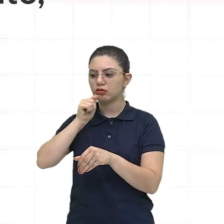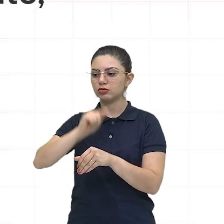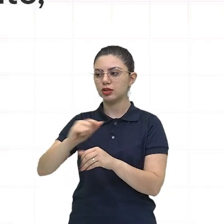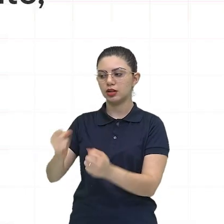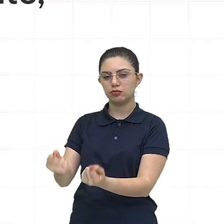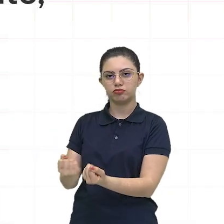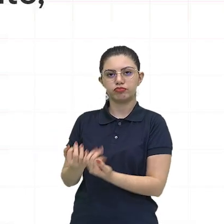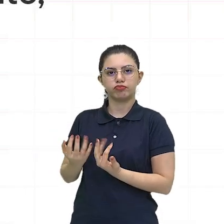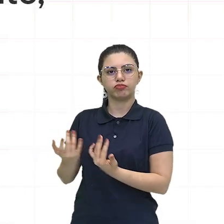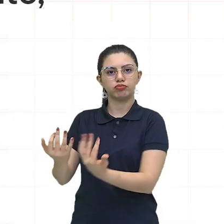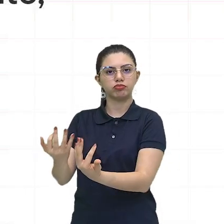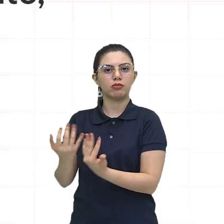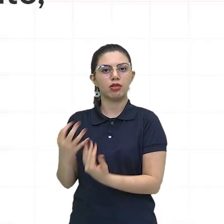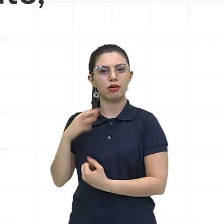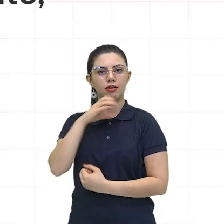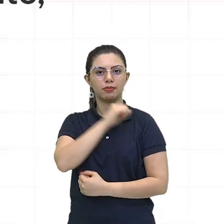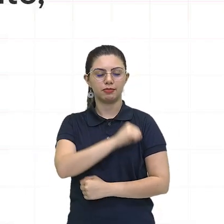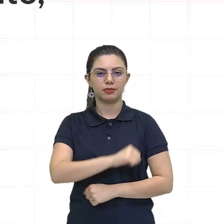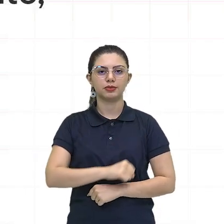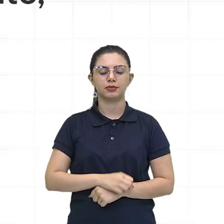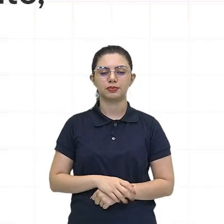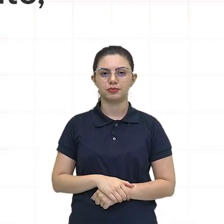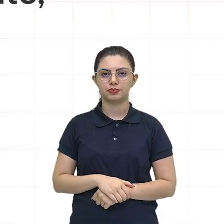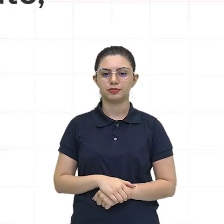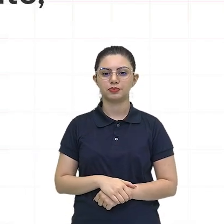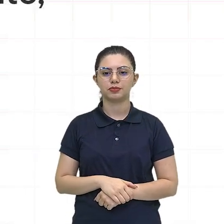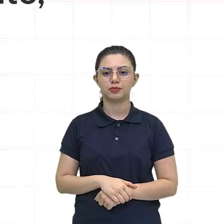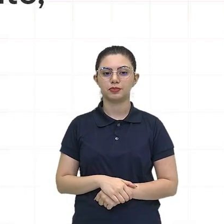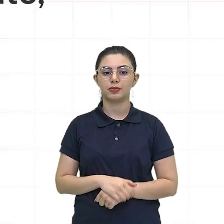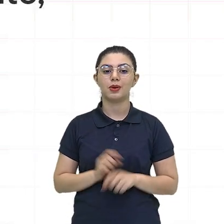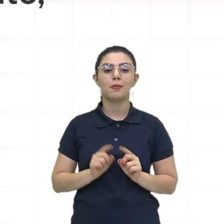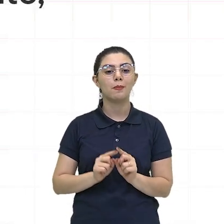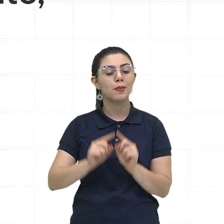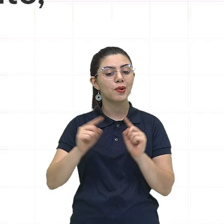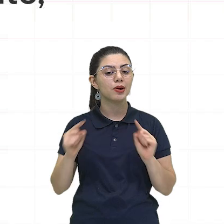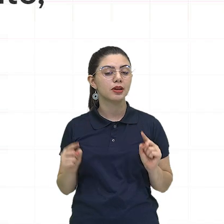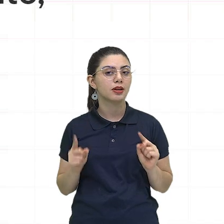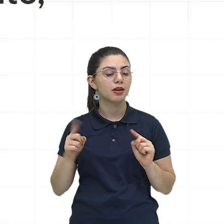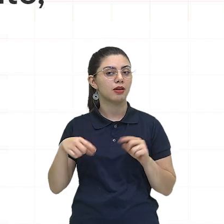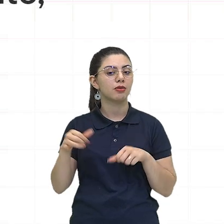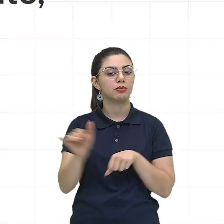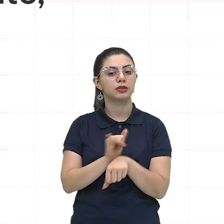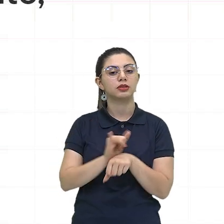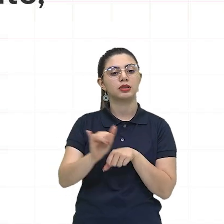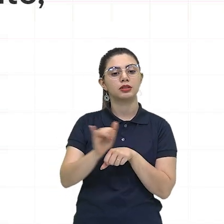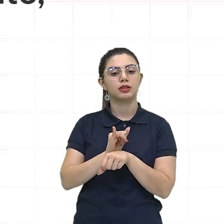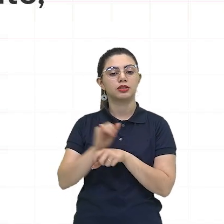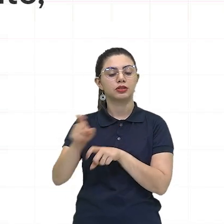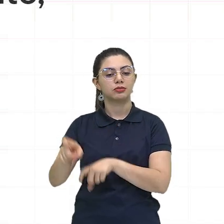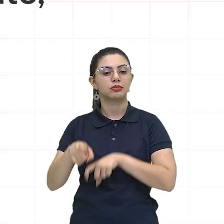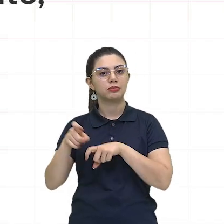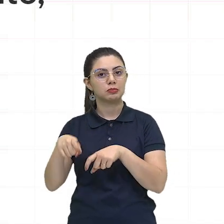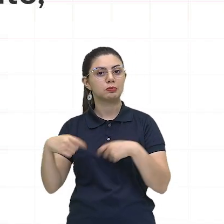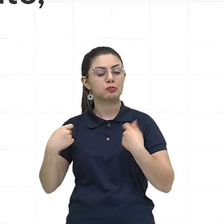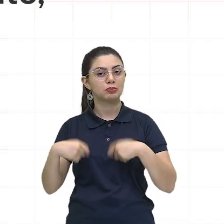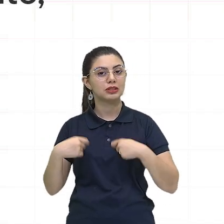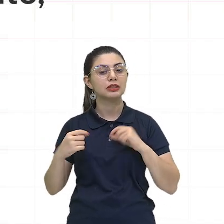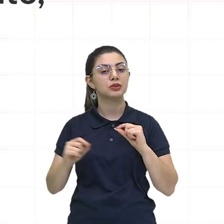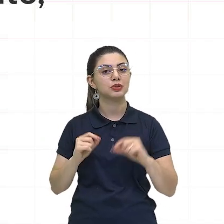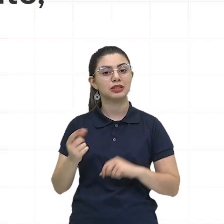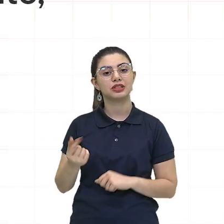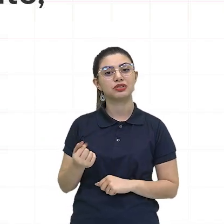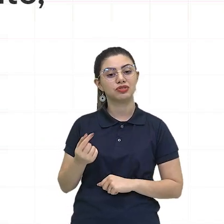aquele solo mais fértil por mais tempo. No entanto, trata-se de uma técnica agrícola que